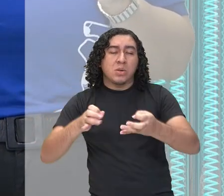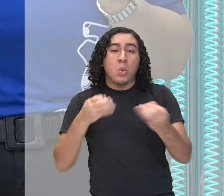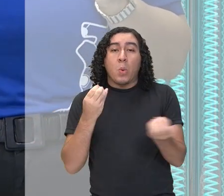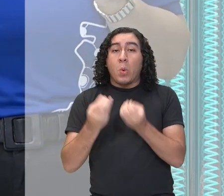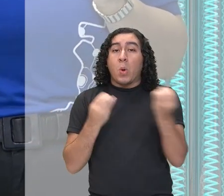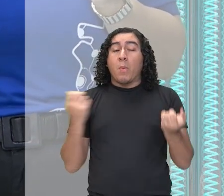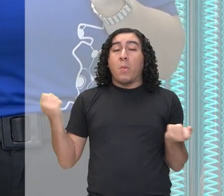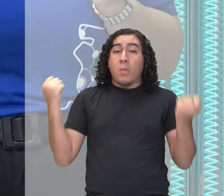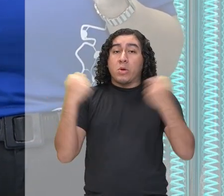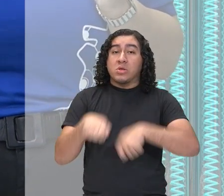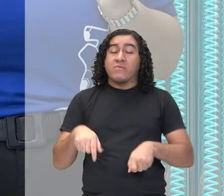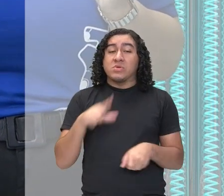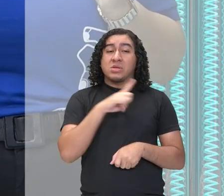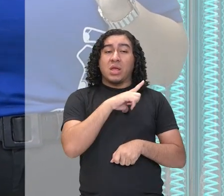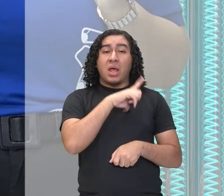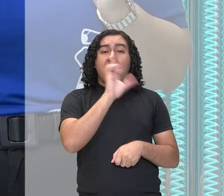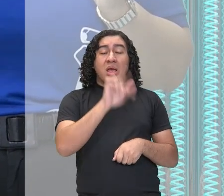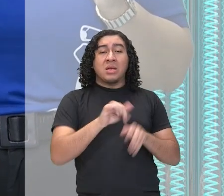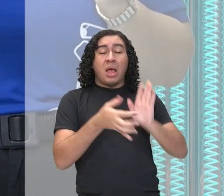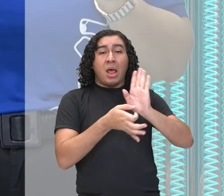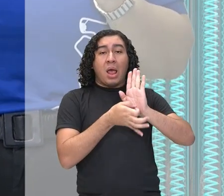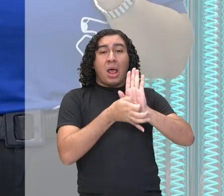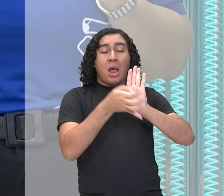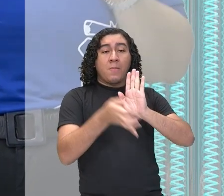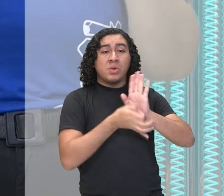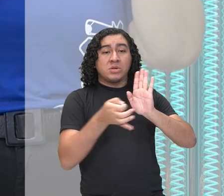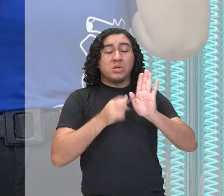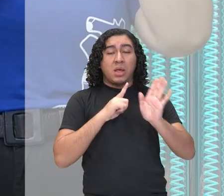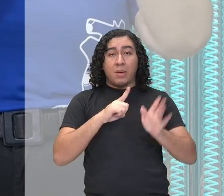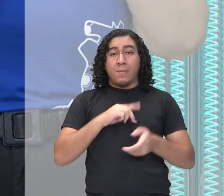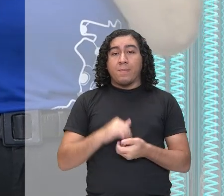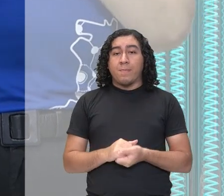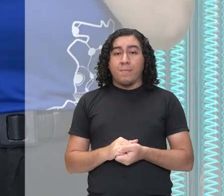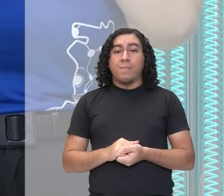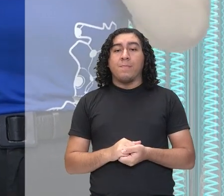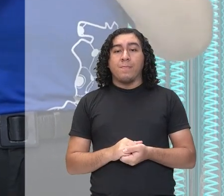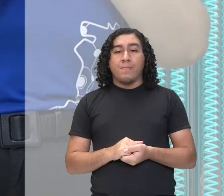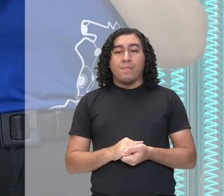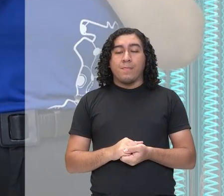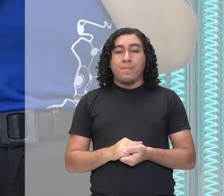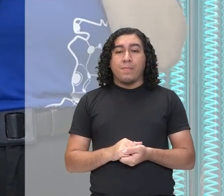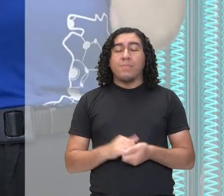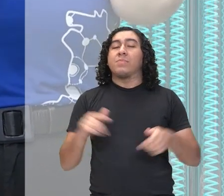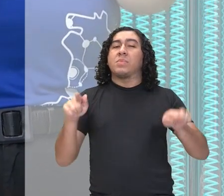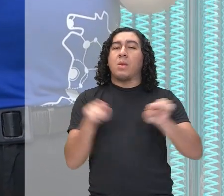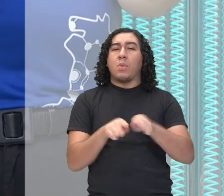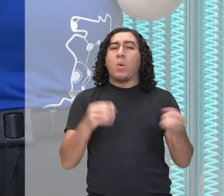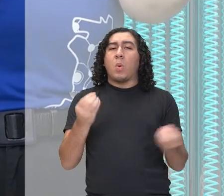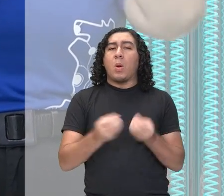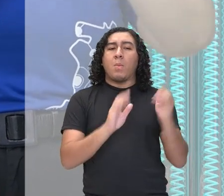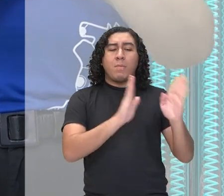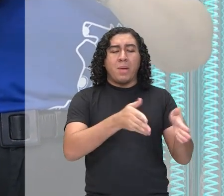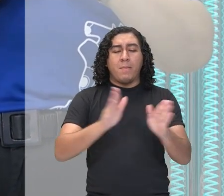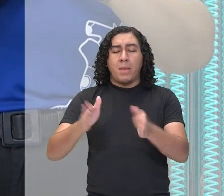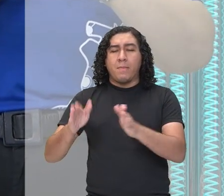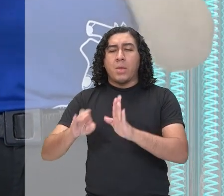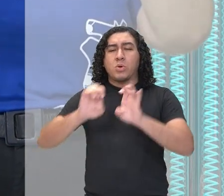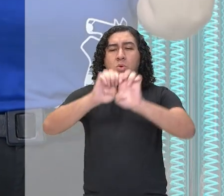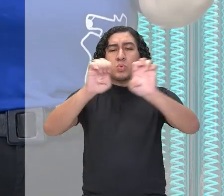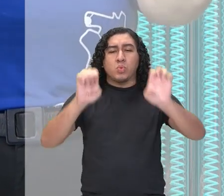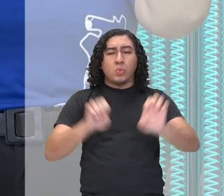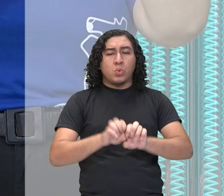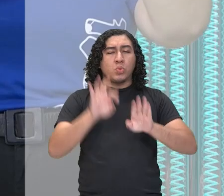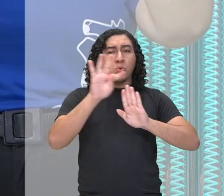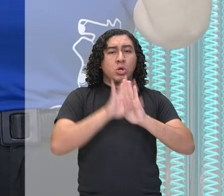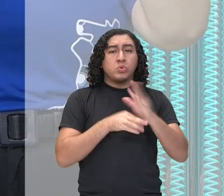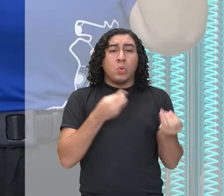para a forma como esta argumentação foi construída, mas além disso, as partes deste texto. Como é que o começo do texto